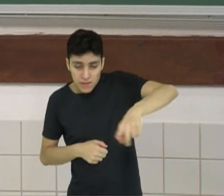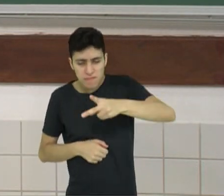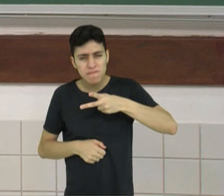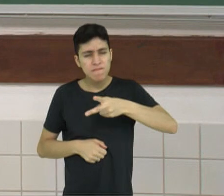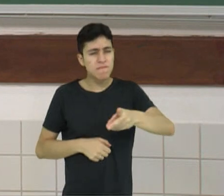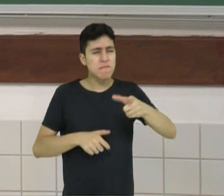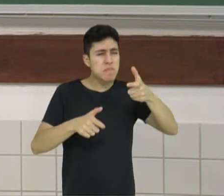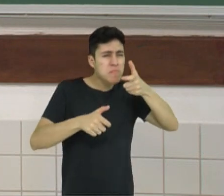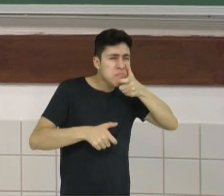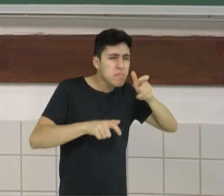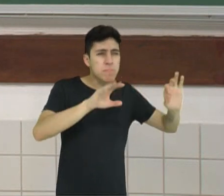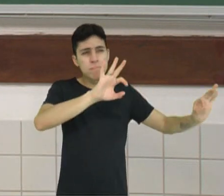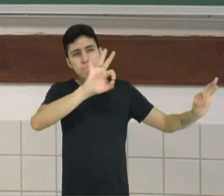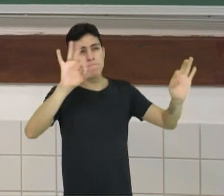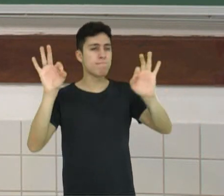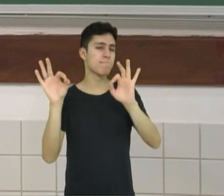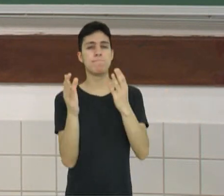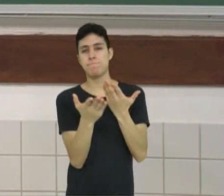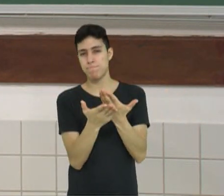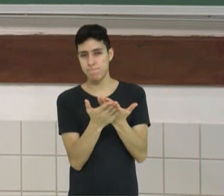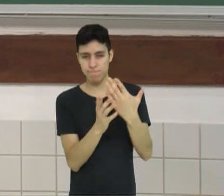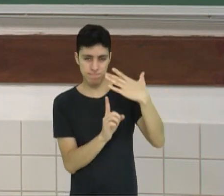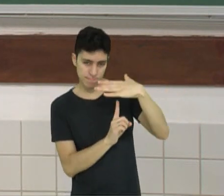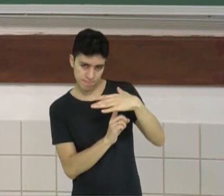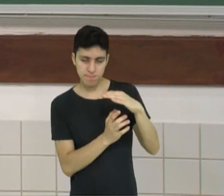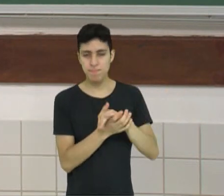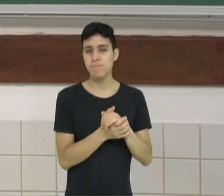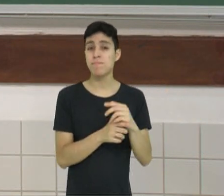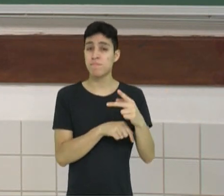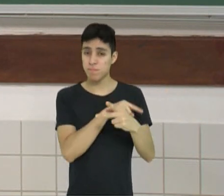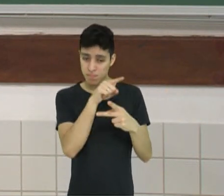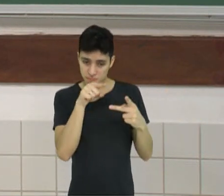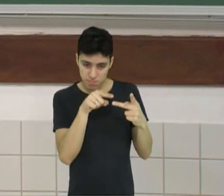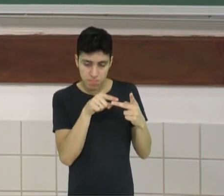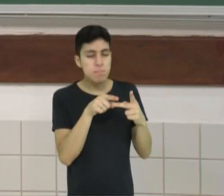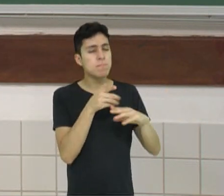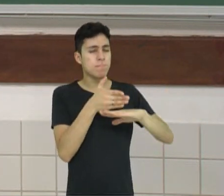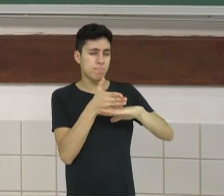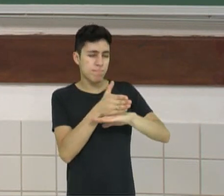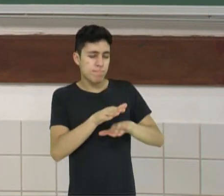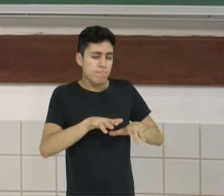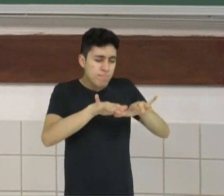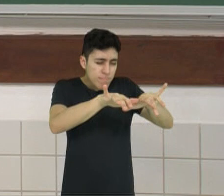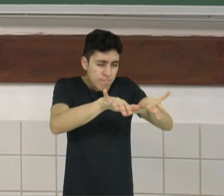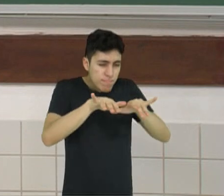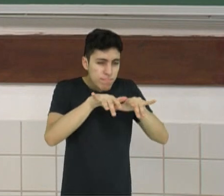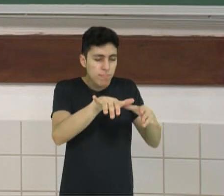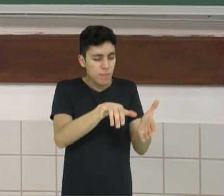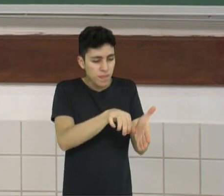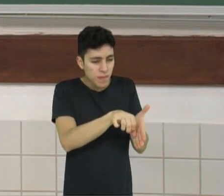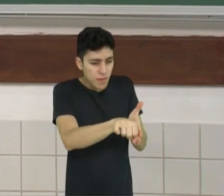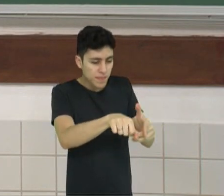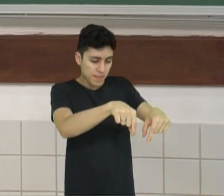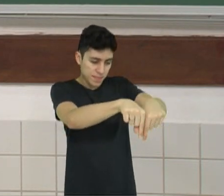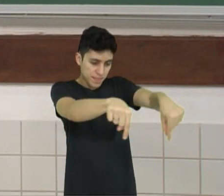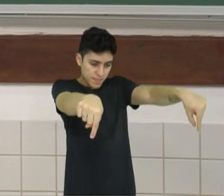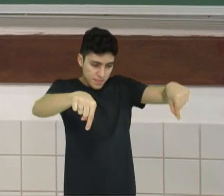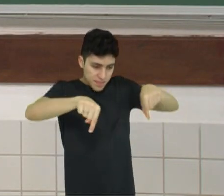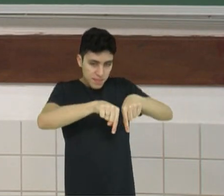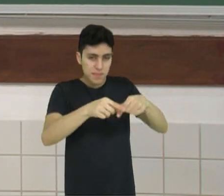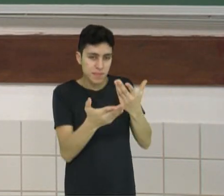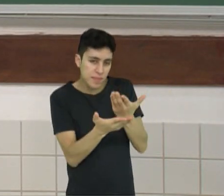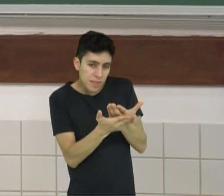Paraná, pois acesse o Google Classroom, realize as atividades, testando seus conhecimentos e marcando a sua